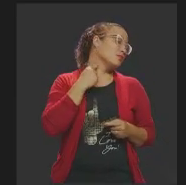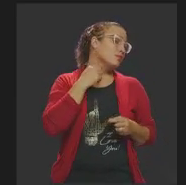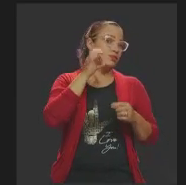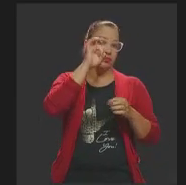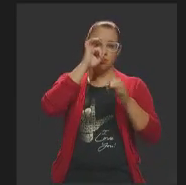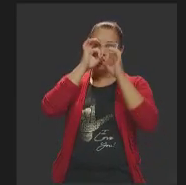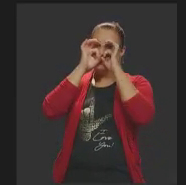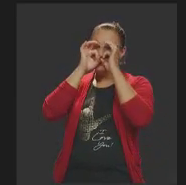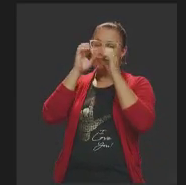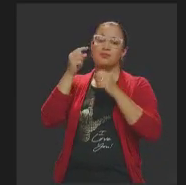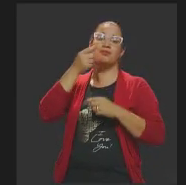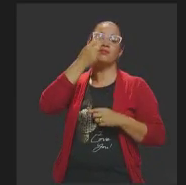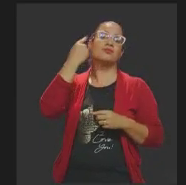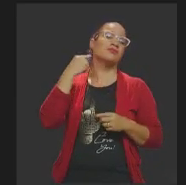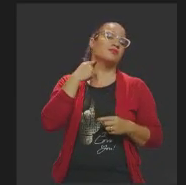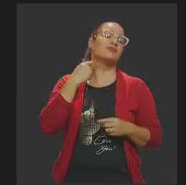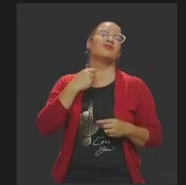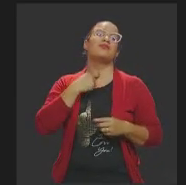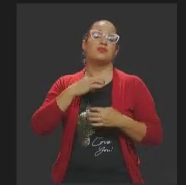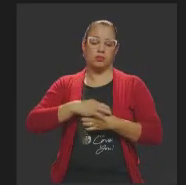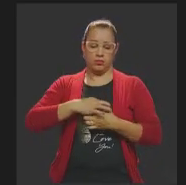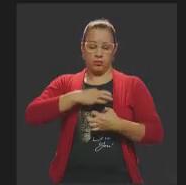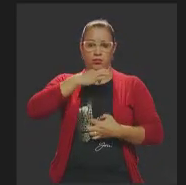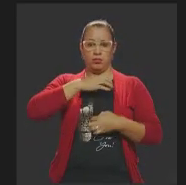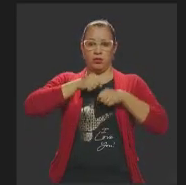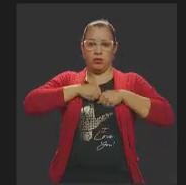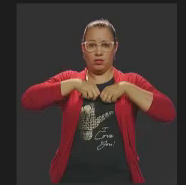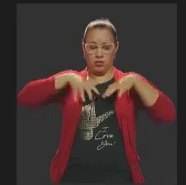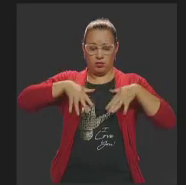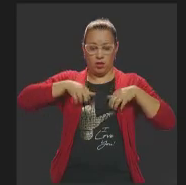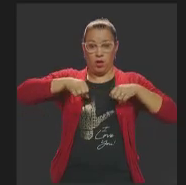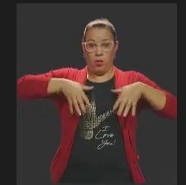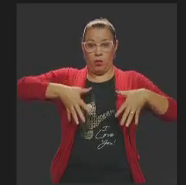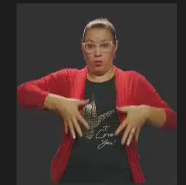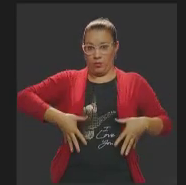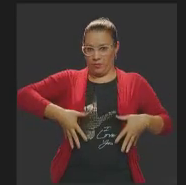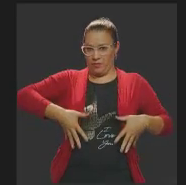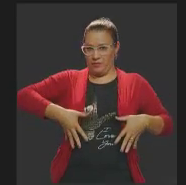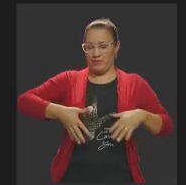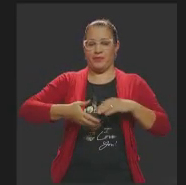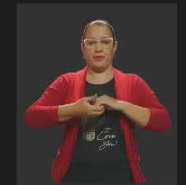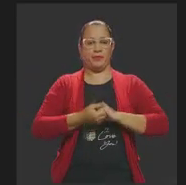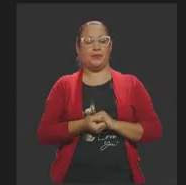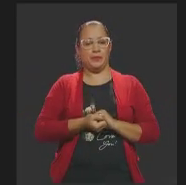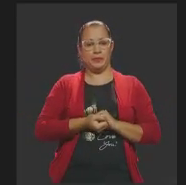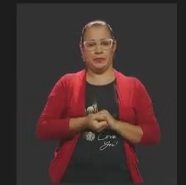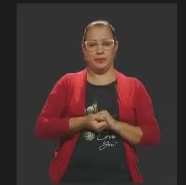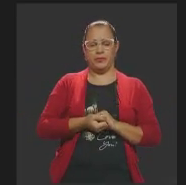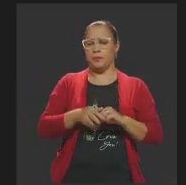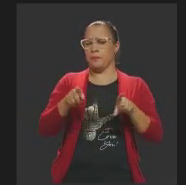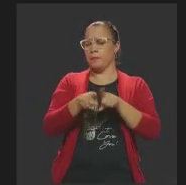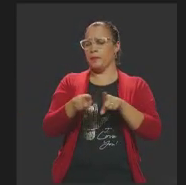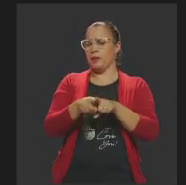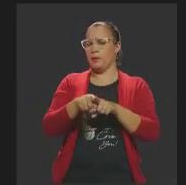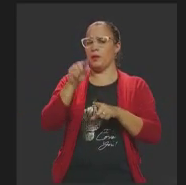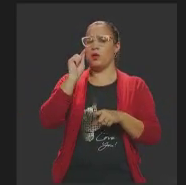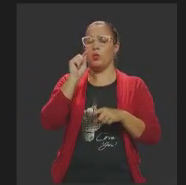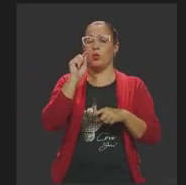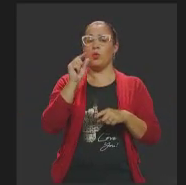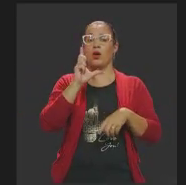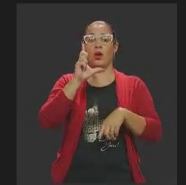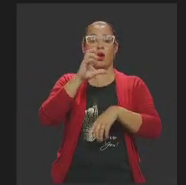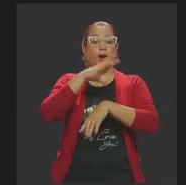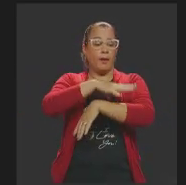laringe, traqueia, brônquios, bronquíolos, alvéolos. Nós vimos a proteção por